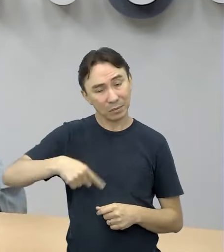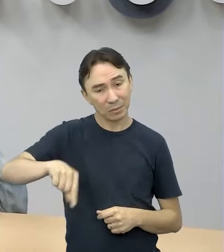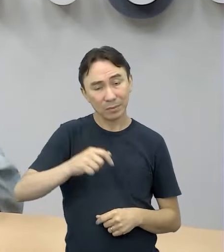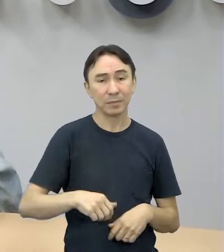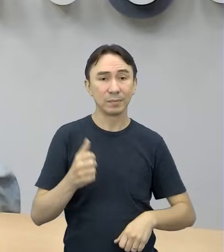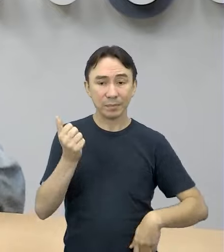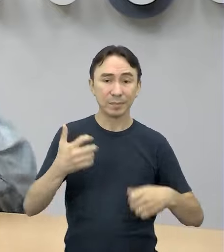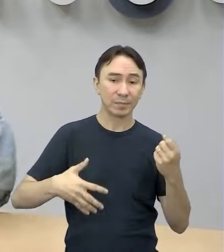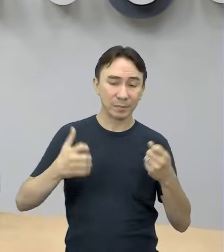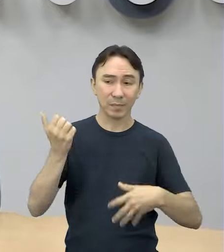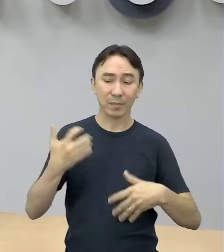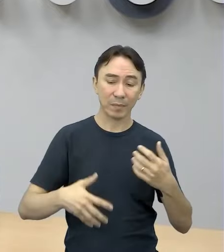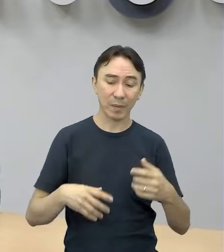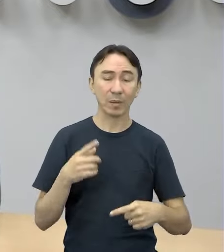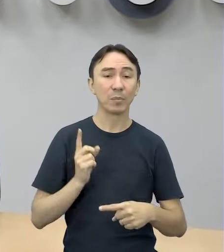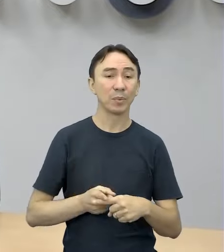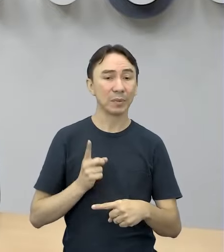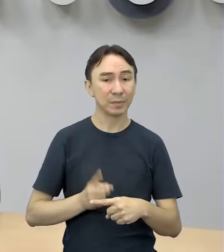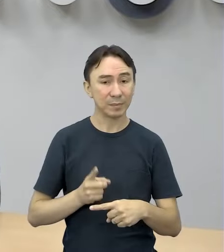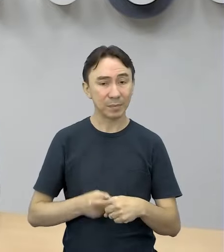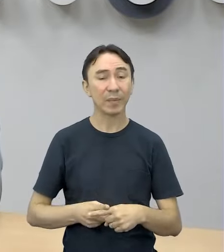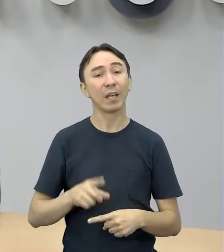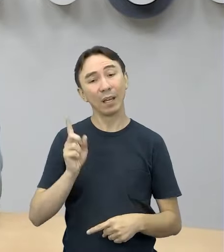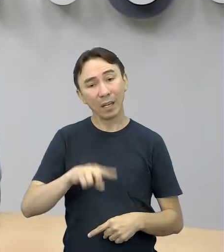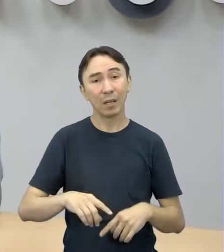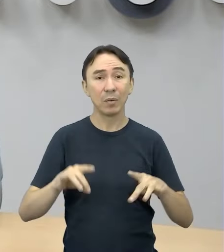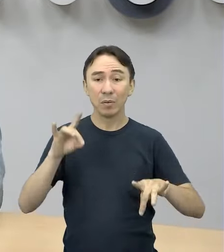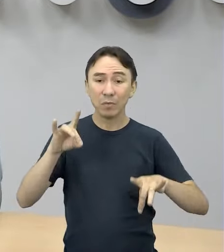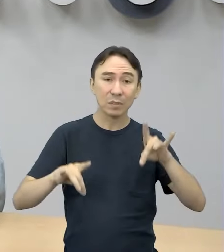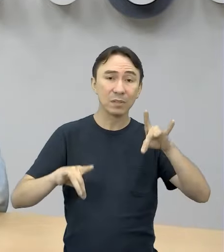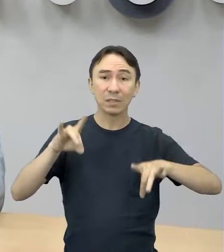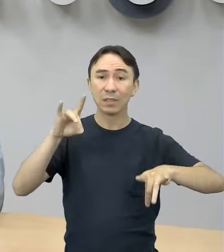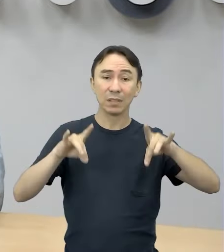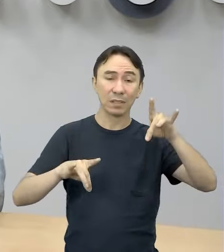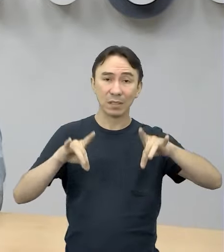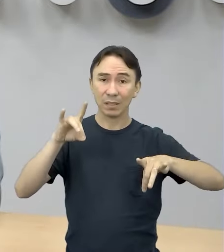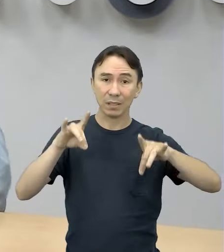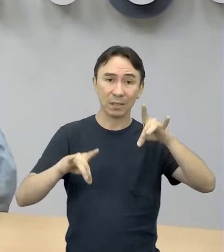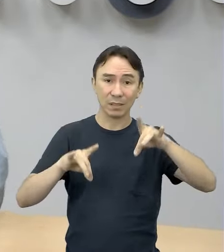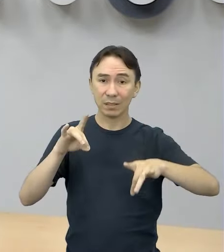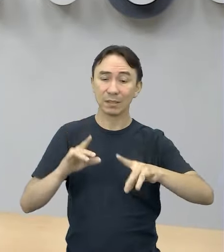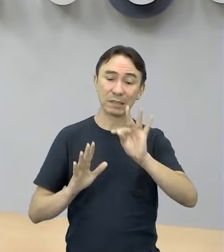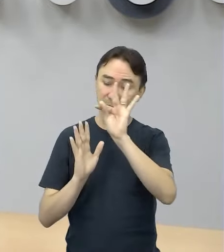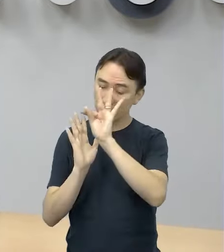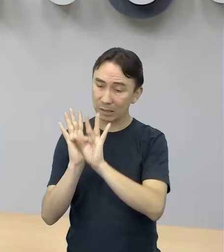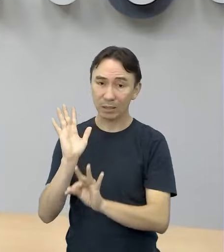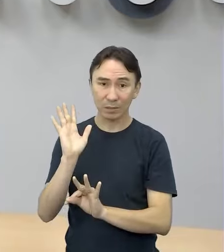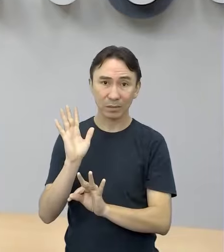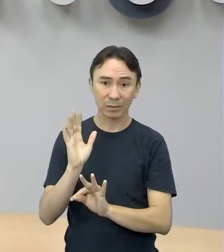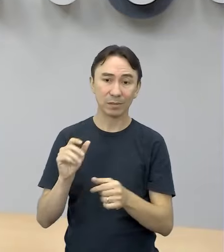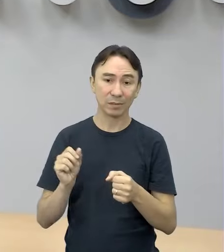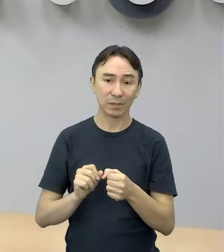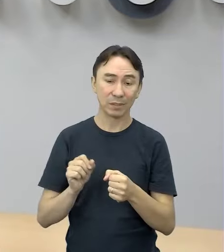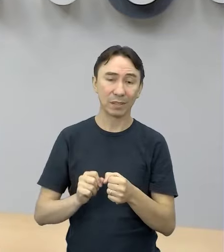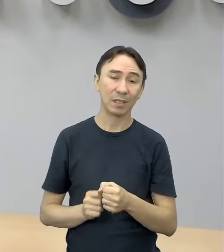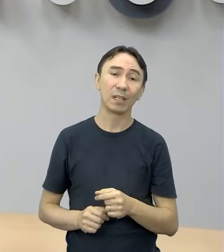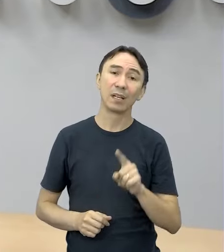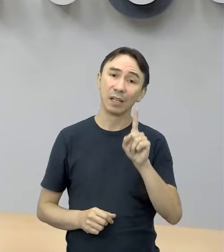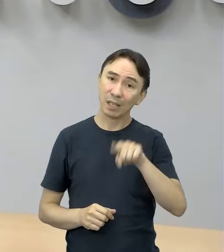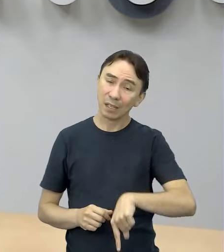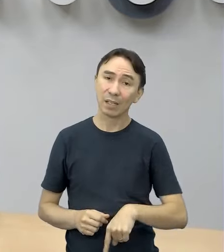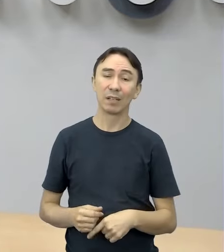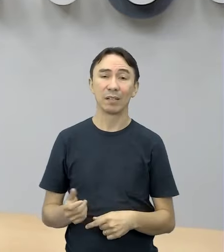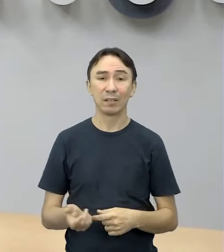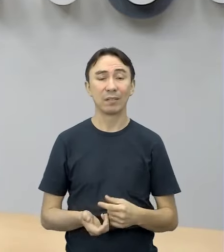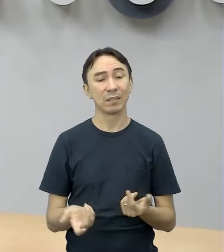que o próprio nome do componente deles é uma oficina de produção textual. Então, ali que eles vão produzir, né, o momento que eles vão poder ter ali para